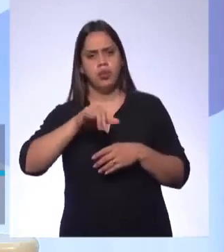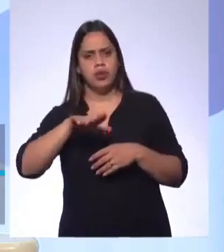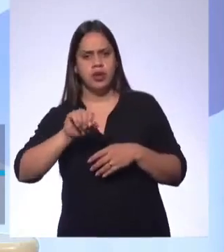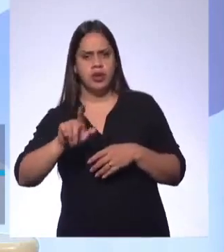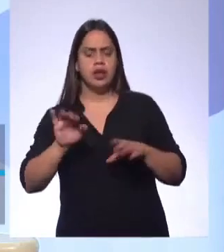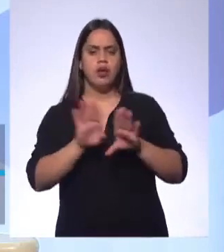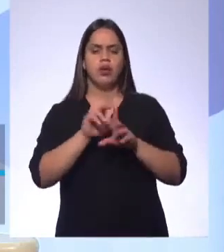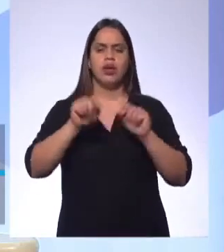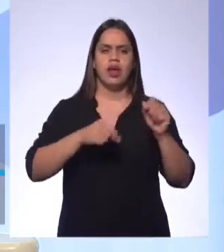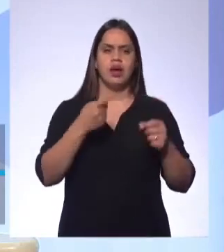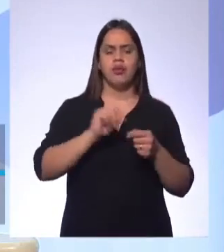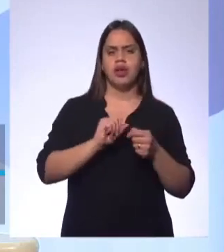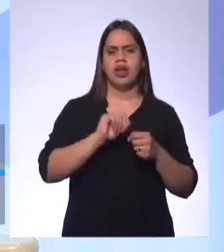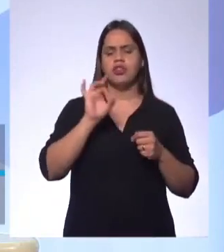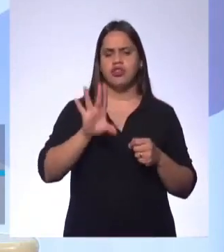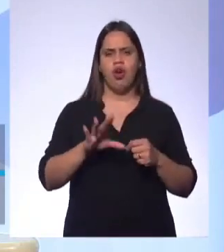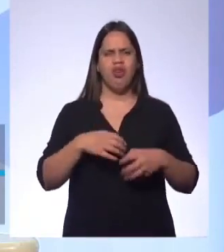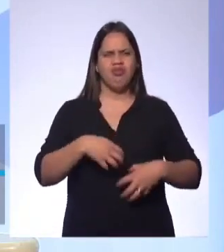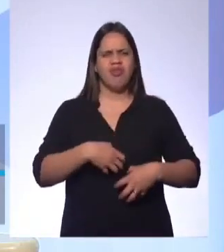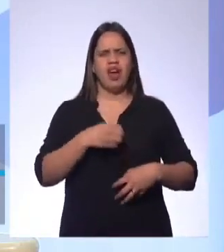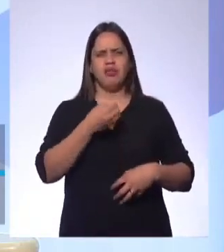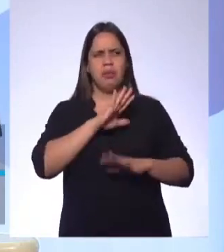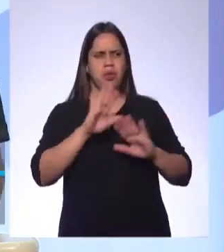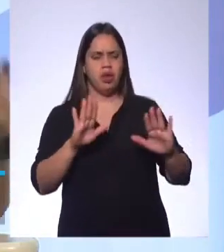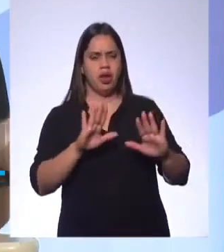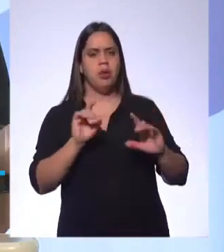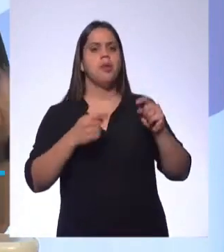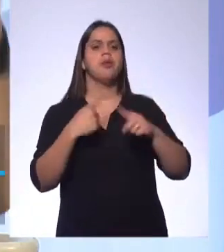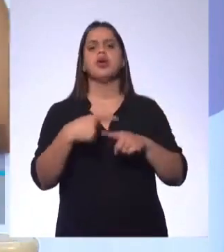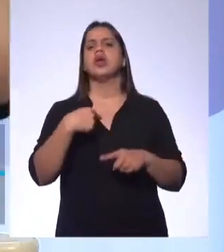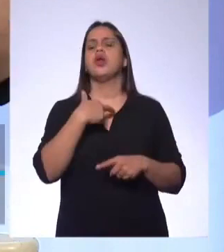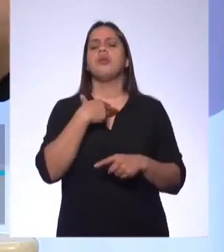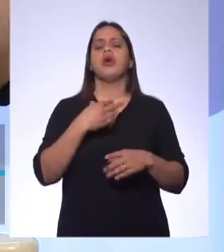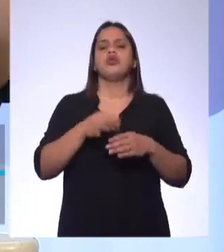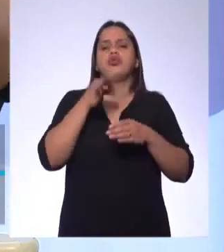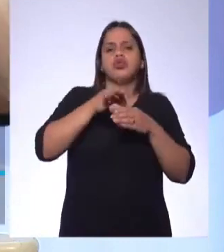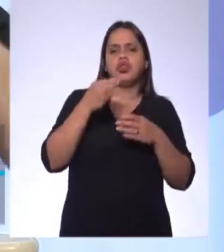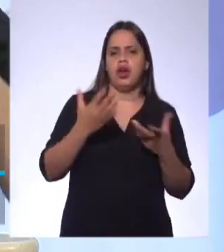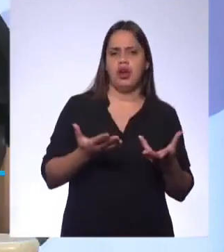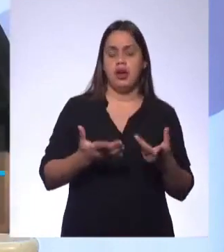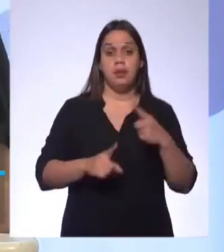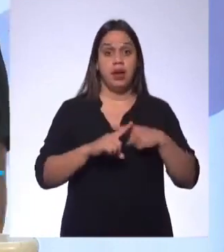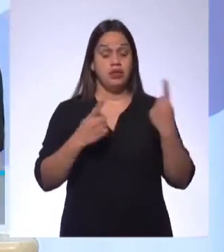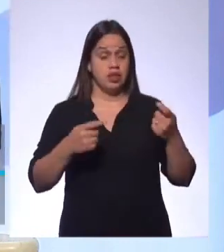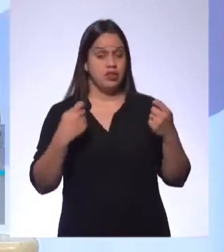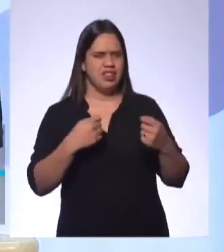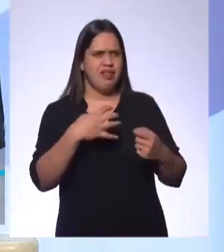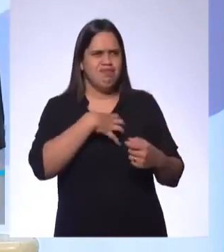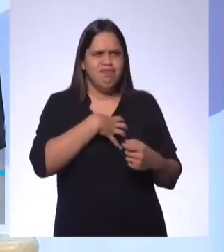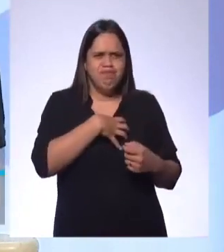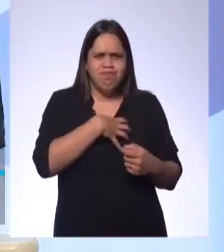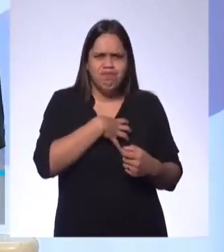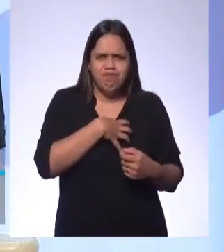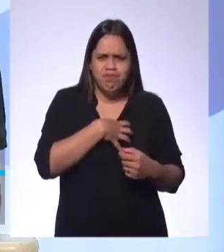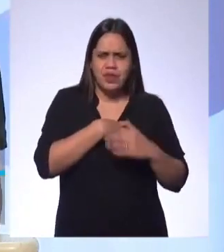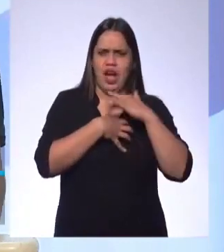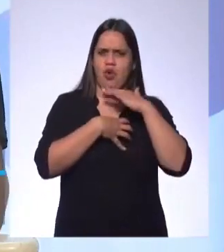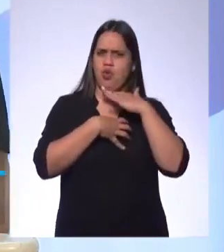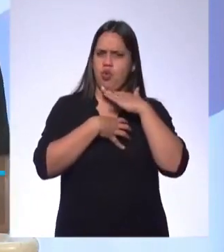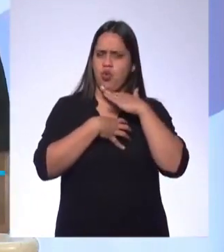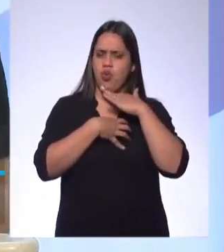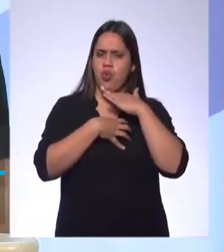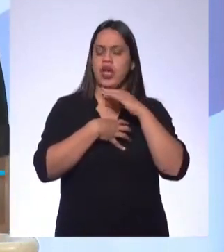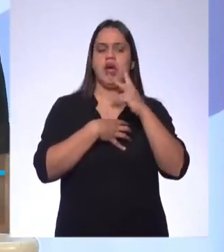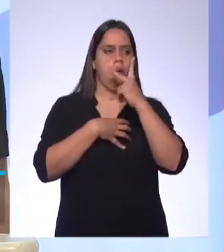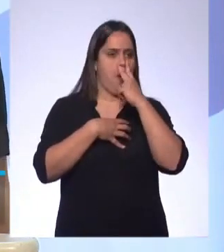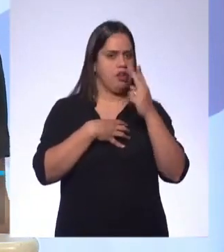só um desconforto? Por que não um chá? Né? Mas se você está passando muito mal, tem que passar pelo seu senso crítico e você falar assim, pera,